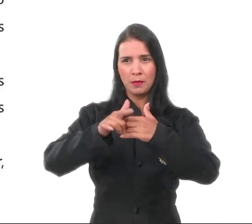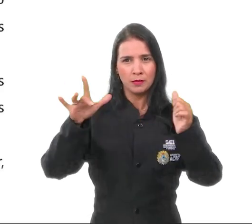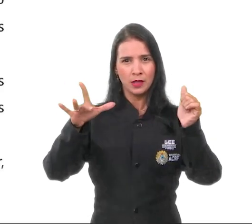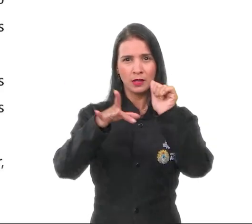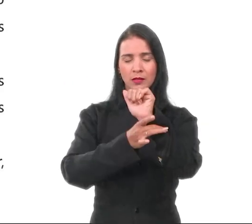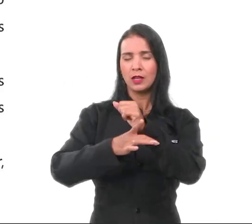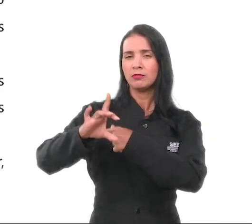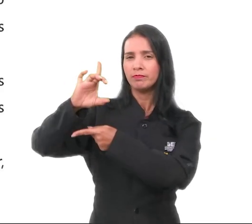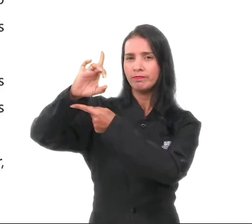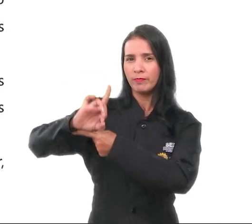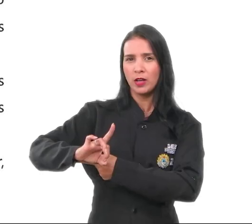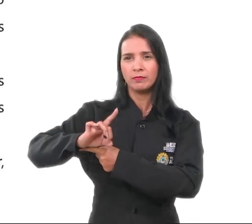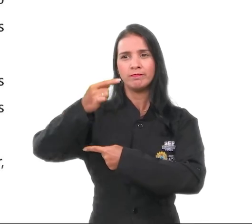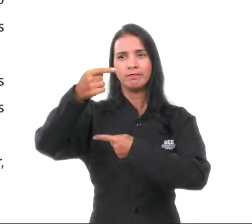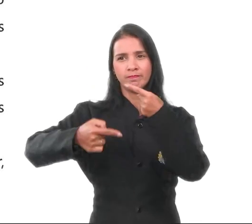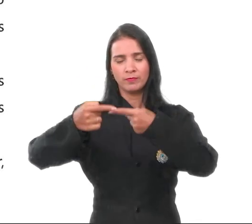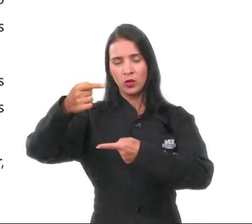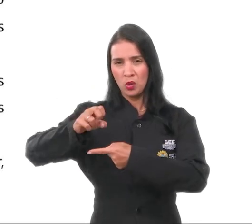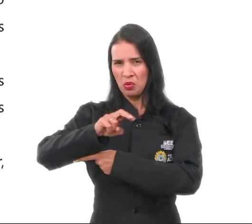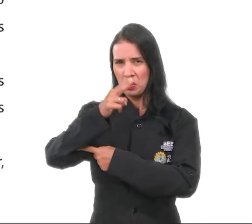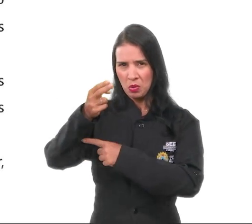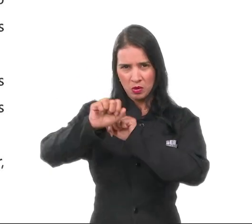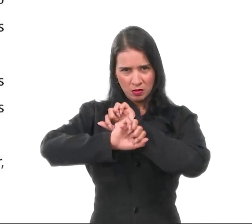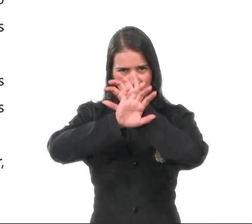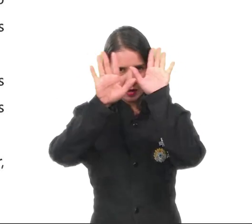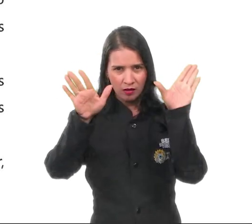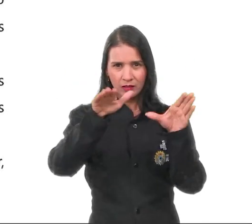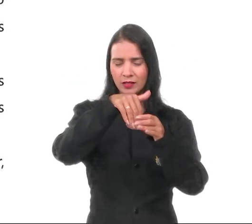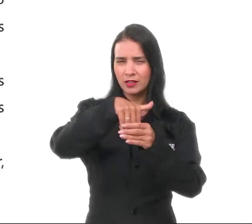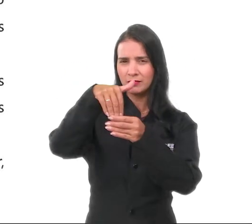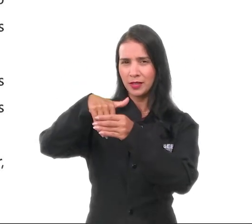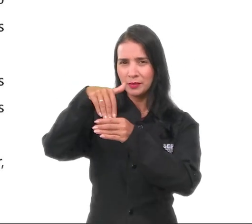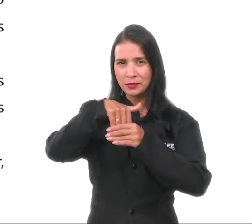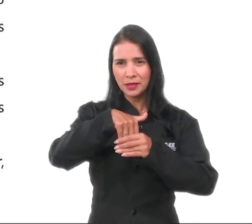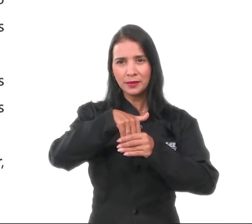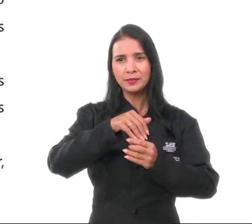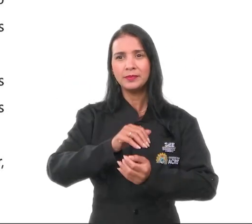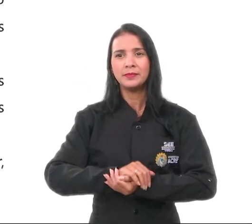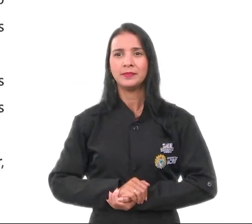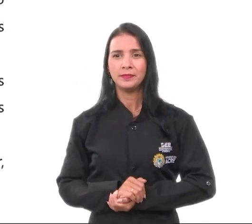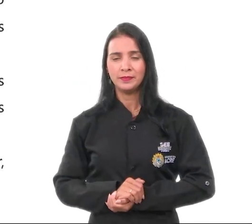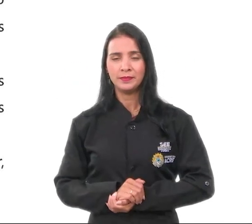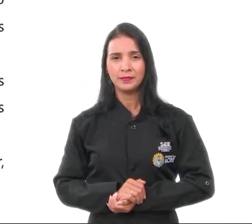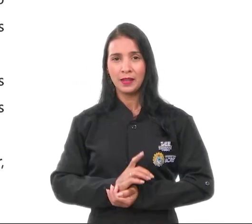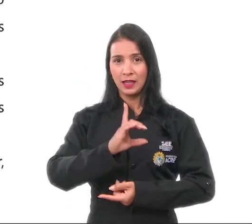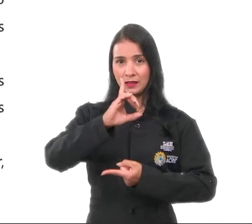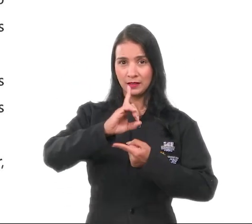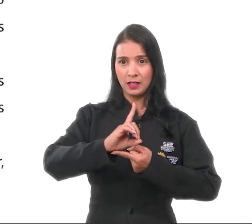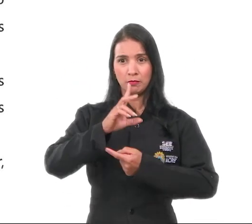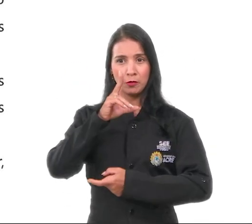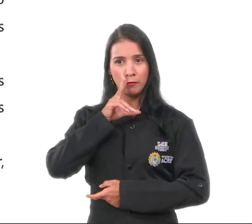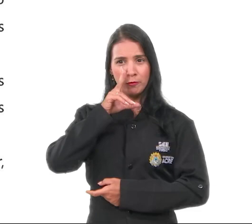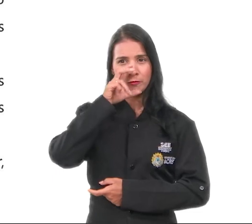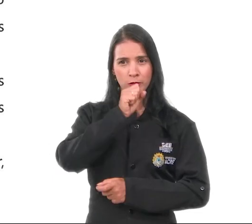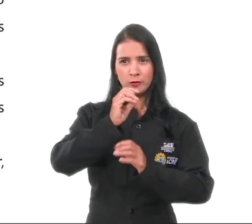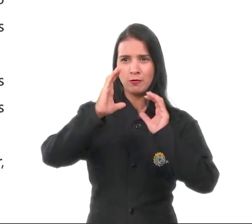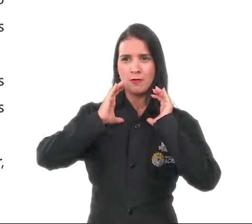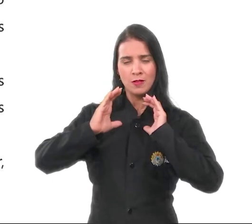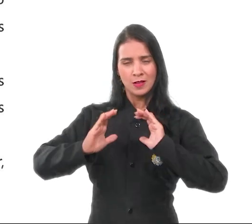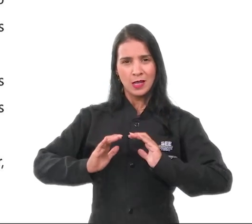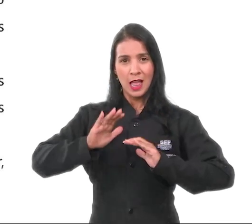políticos ou na transparência das eleições. Letra D. O fortalecimento da